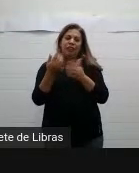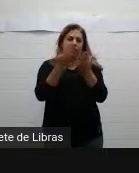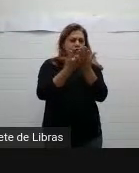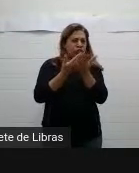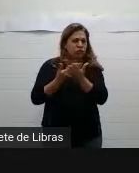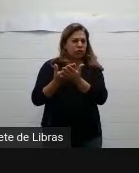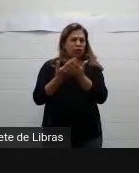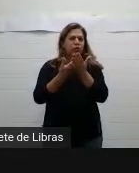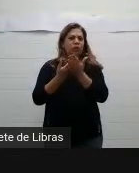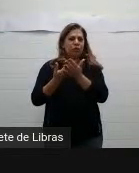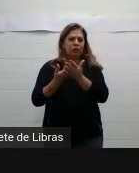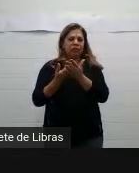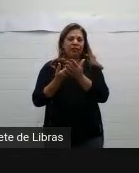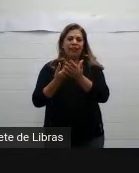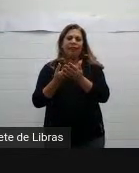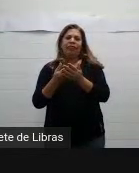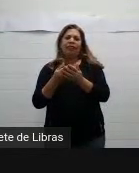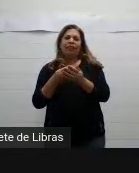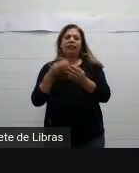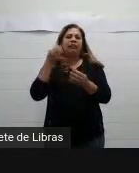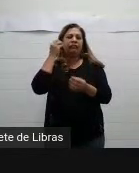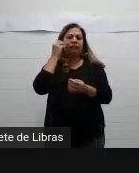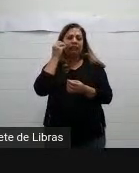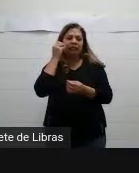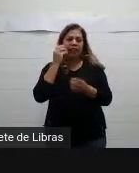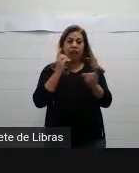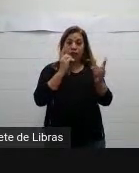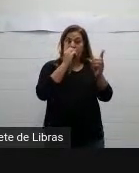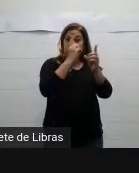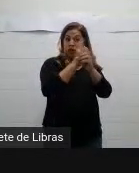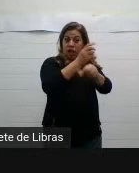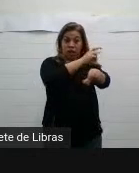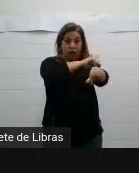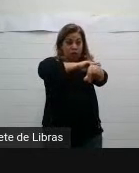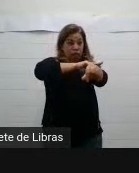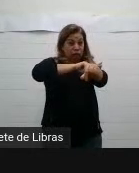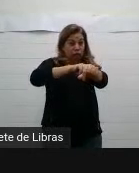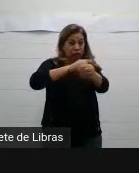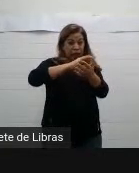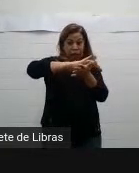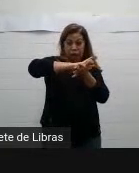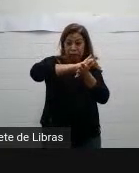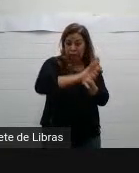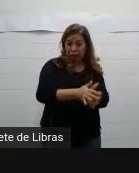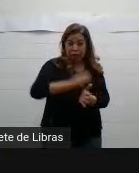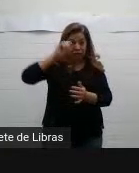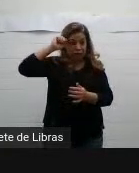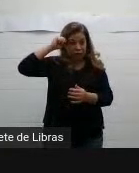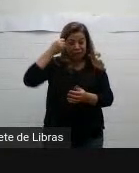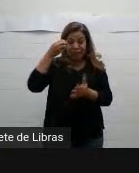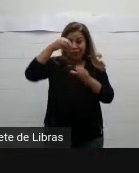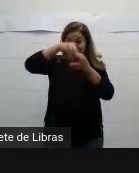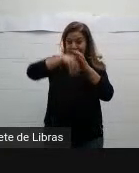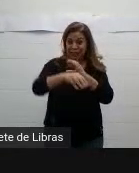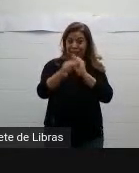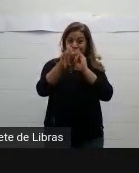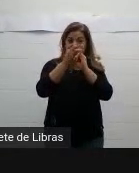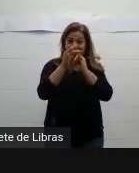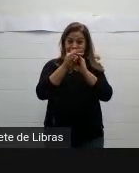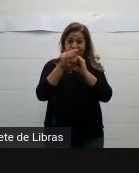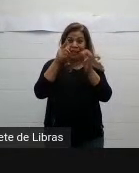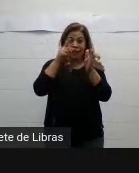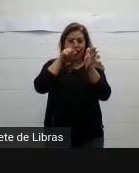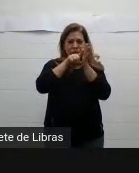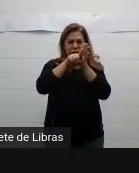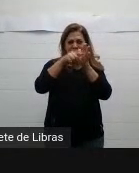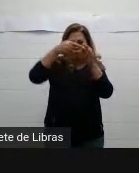detectar, né, a questão do racismo institucional dentro do IFES. A pesquisa acabou tomando uma proporção muito grande, a